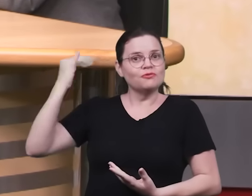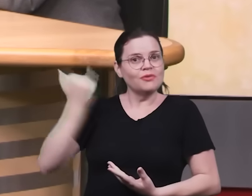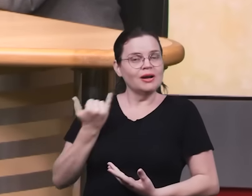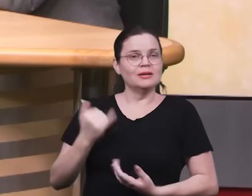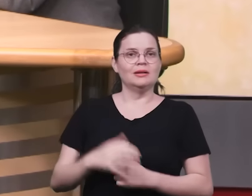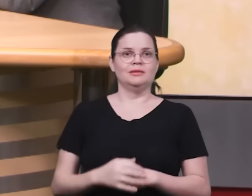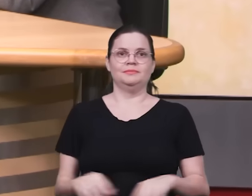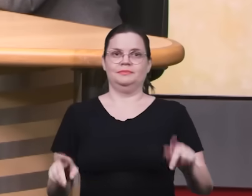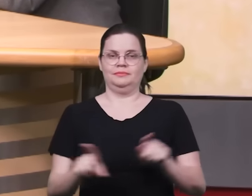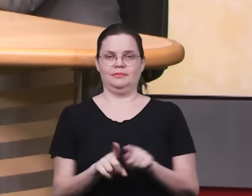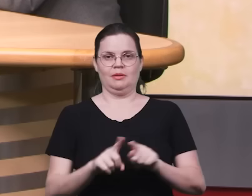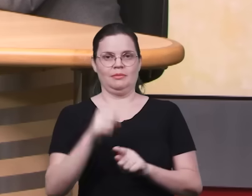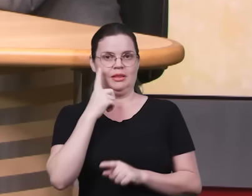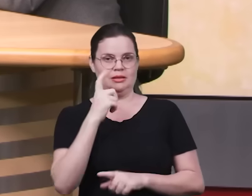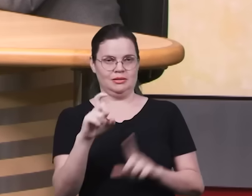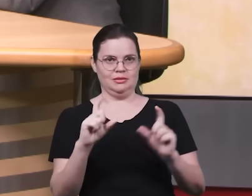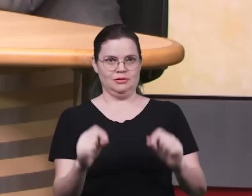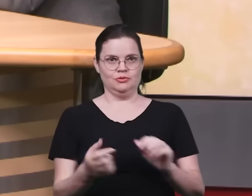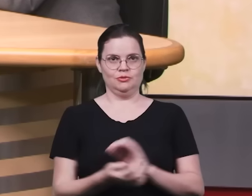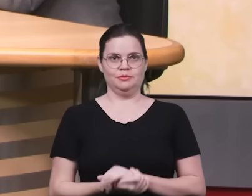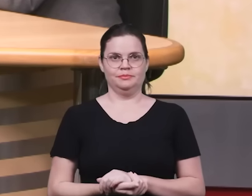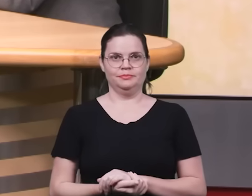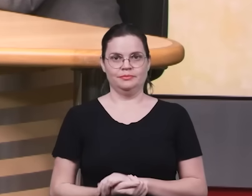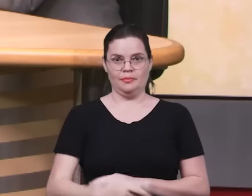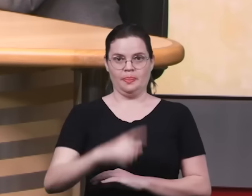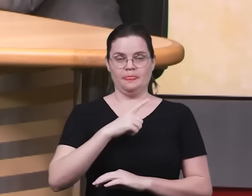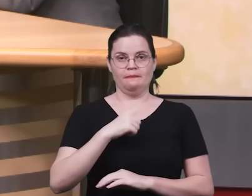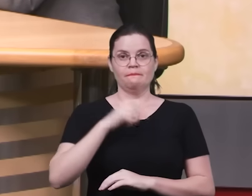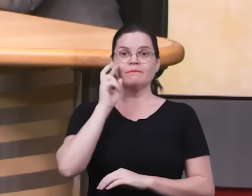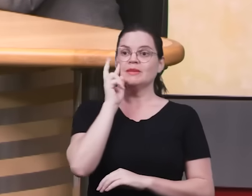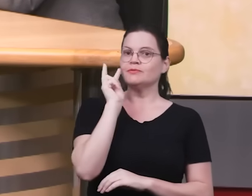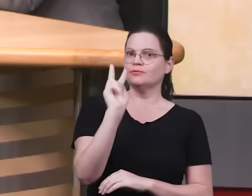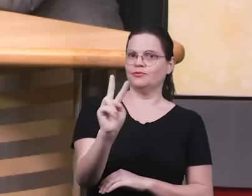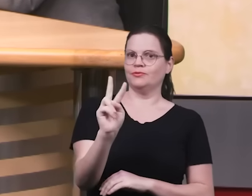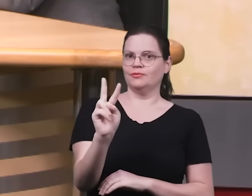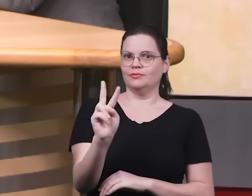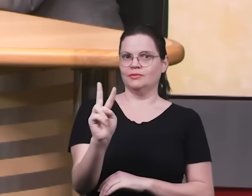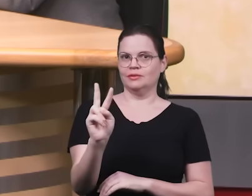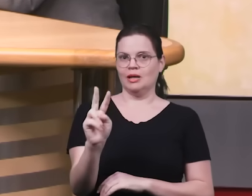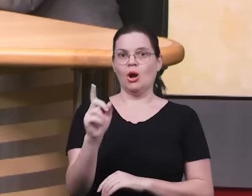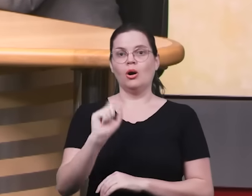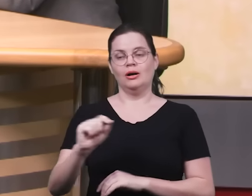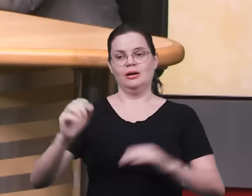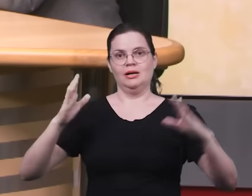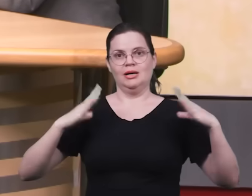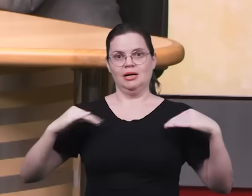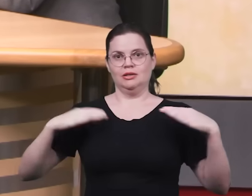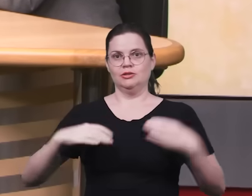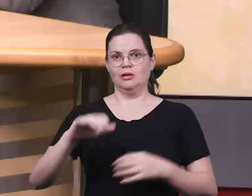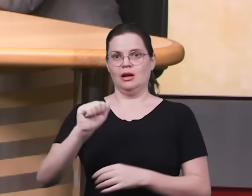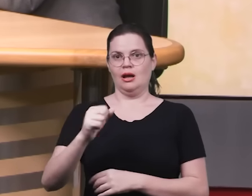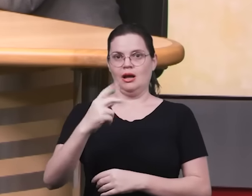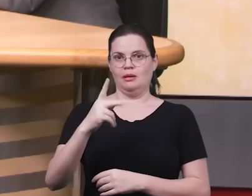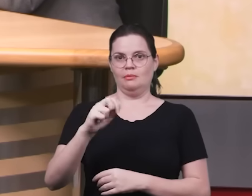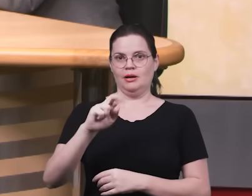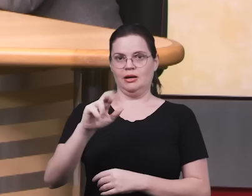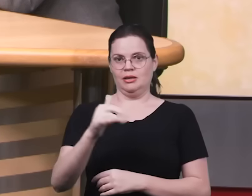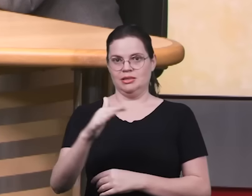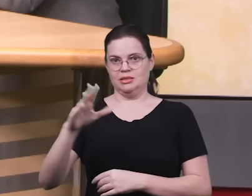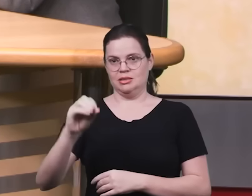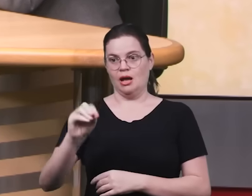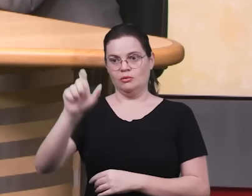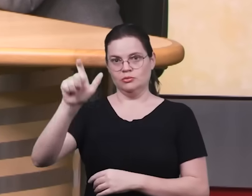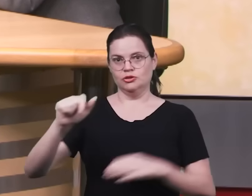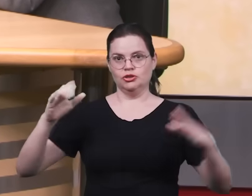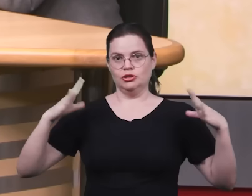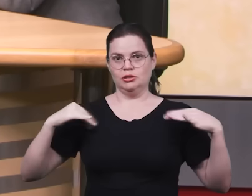interessante, primeira coisa, diferenciar entre aparições de anjos com visões com anjos. Me parece que são coisas diferentes. Ah, sim,